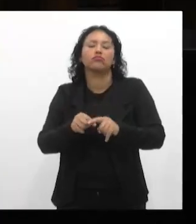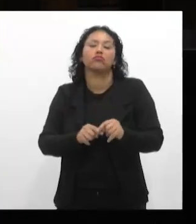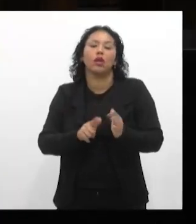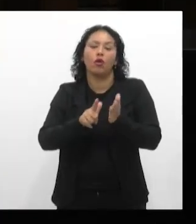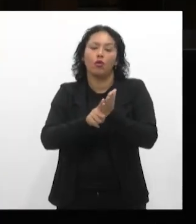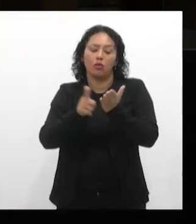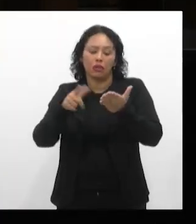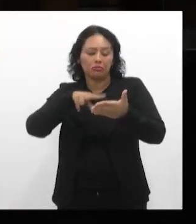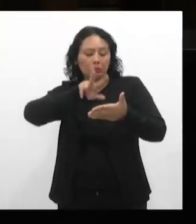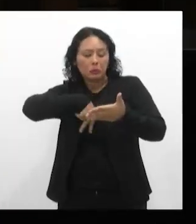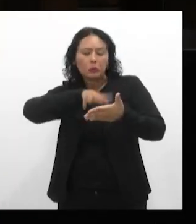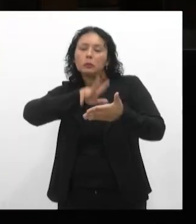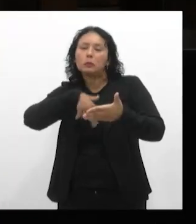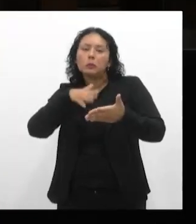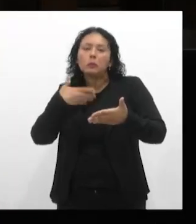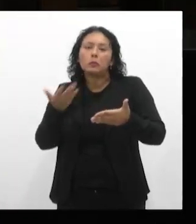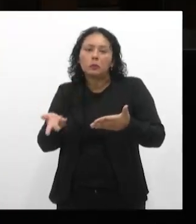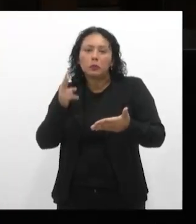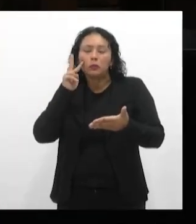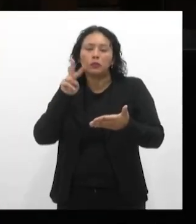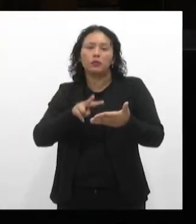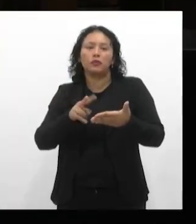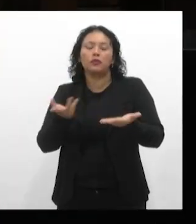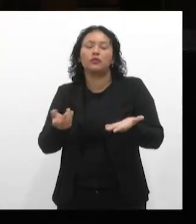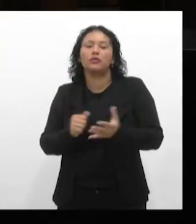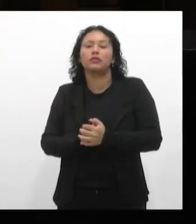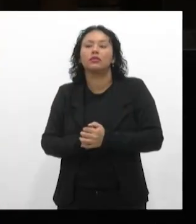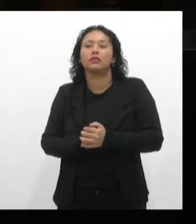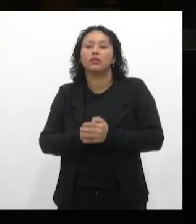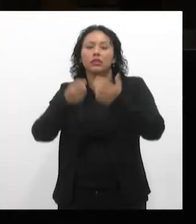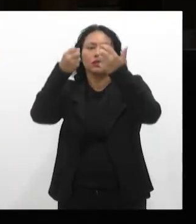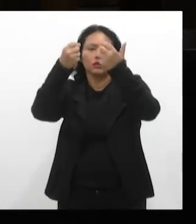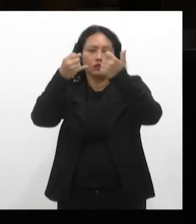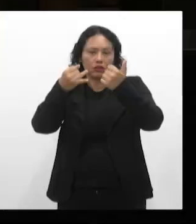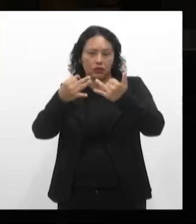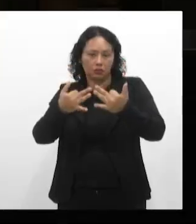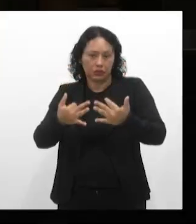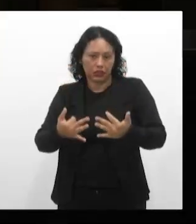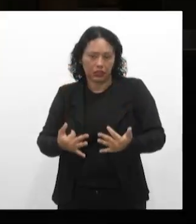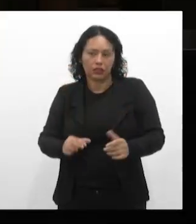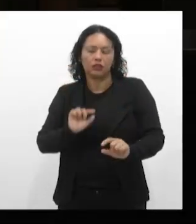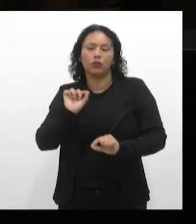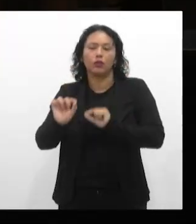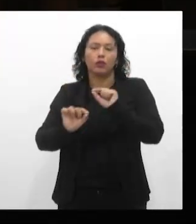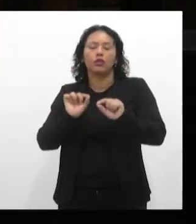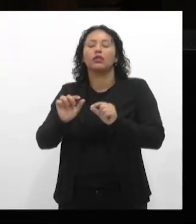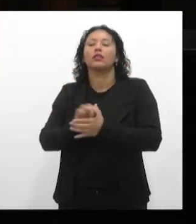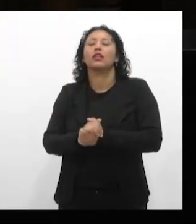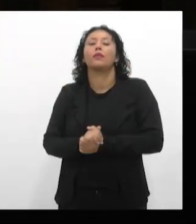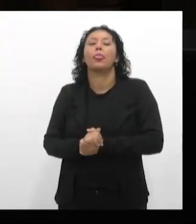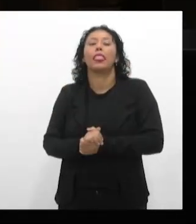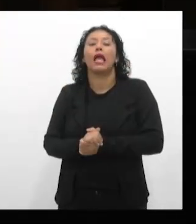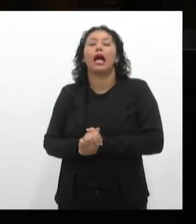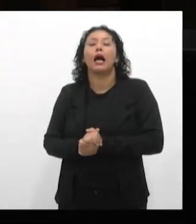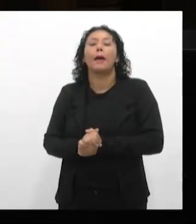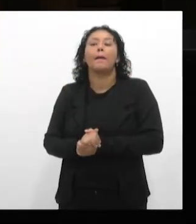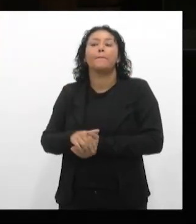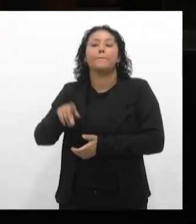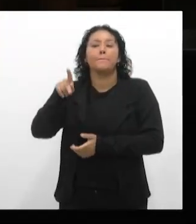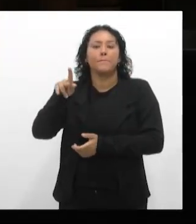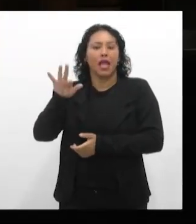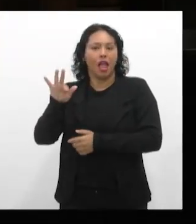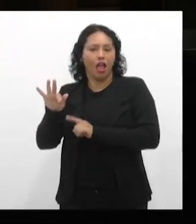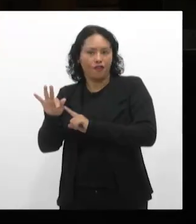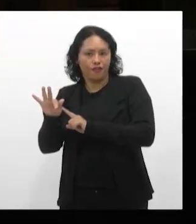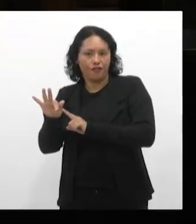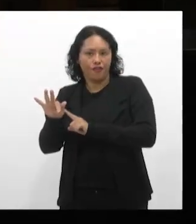no jornal falando, não é, de uma operação que foi deflagrada pela Polícia Federal, a Receita Federal e